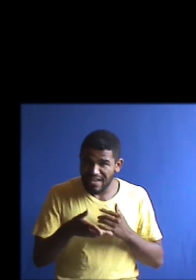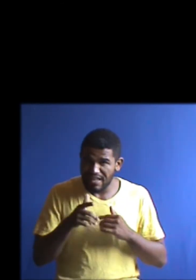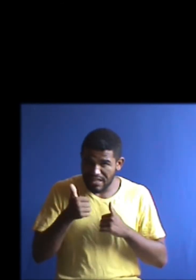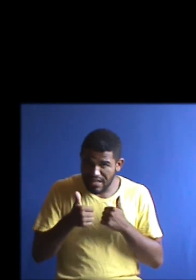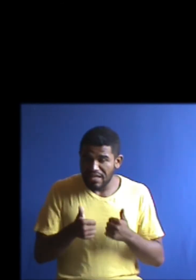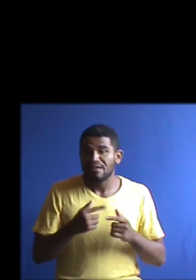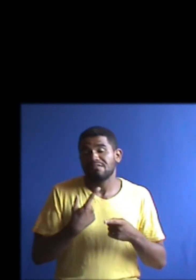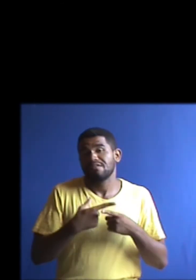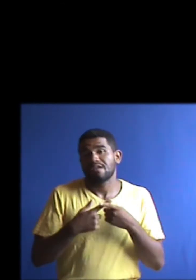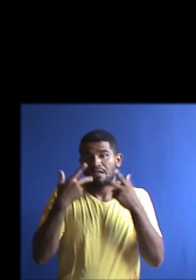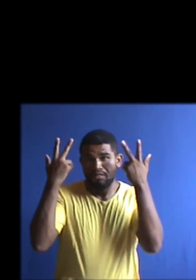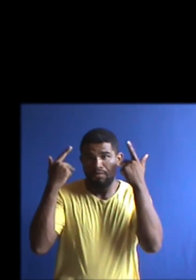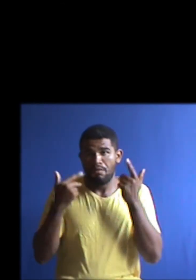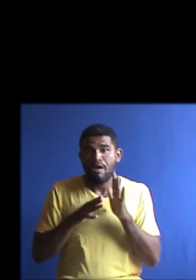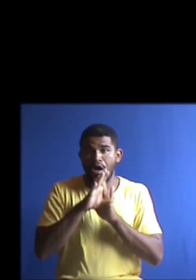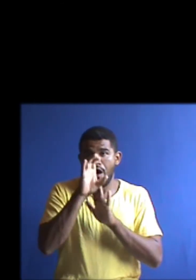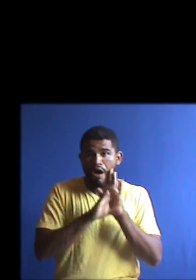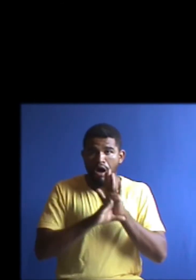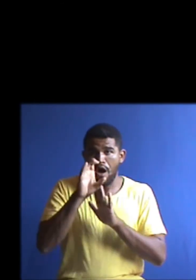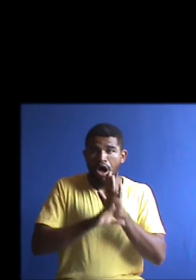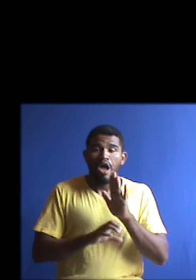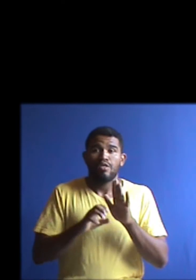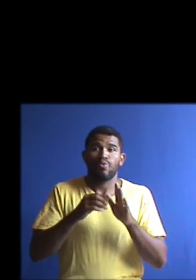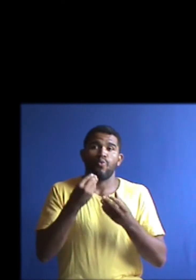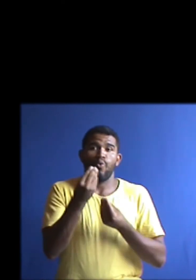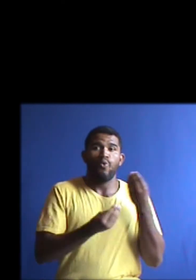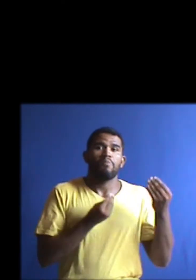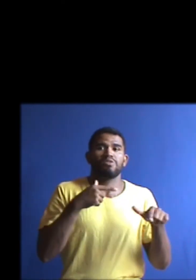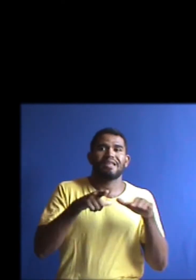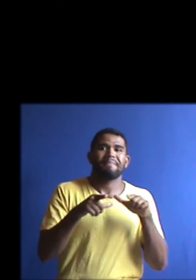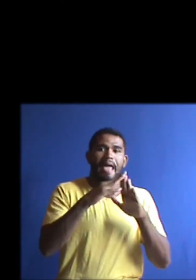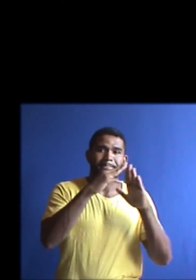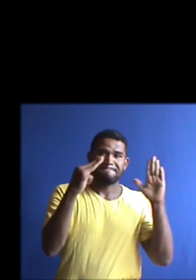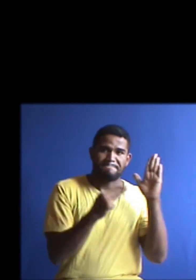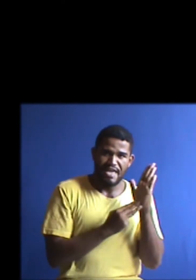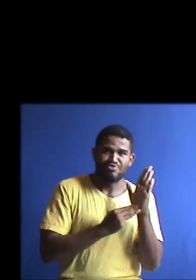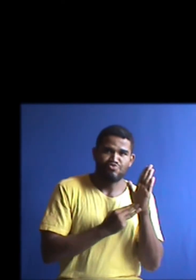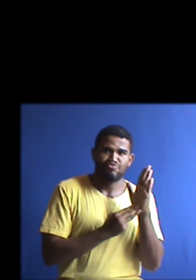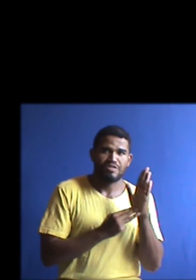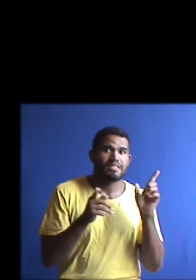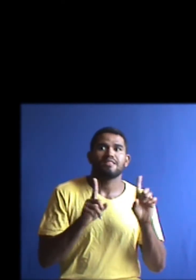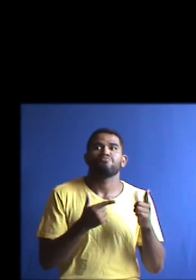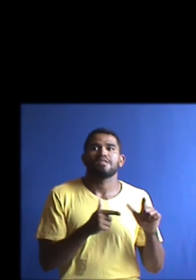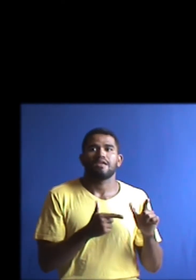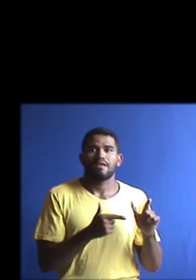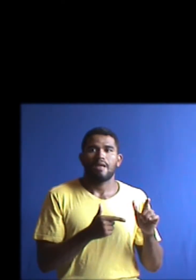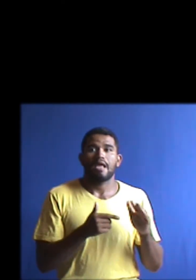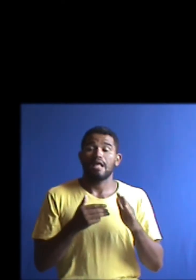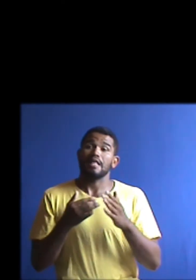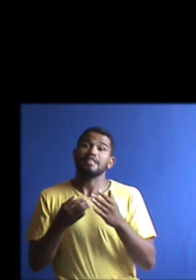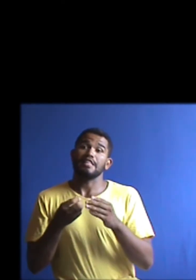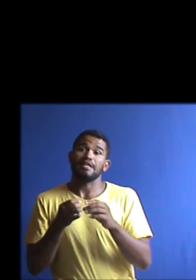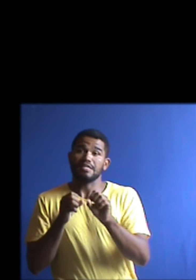pessoal, esses currículos, eles não definem como trabalhar. O como está mais ligado à questão de método.